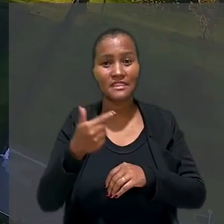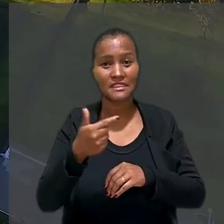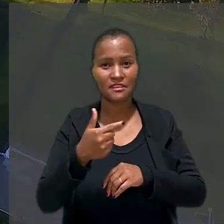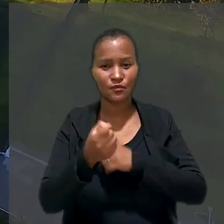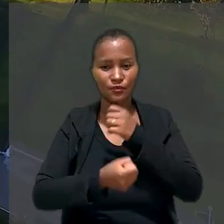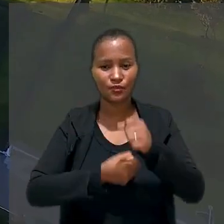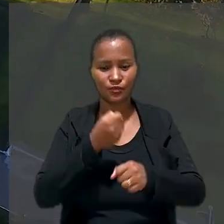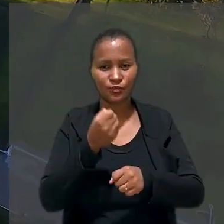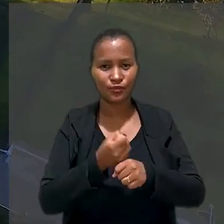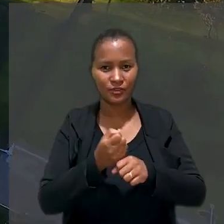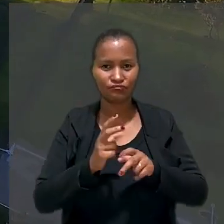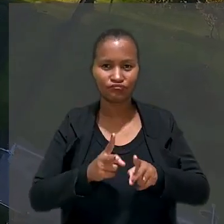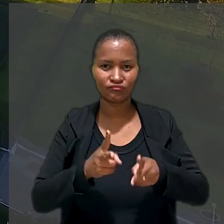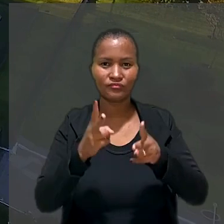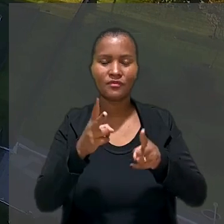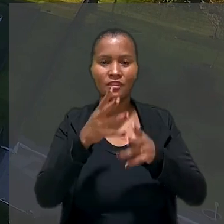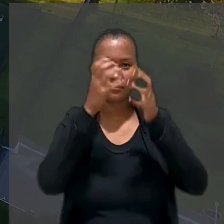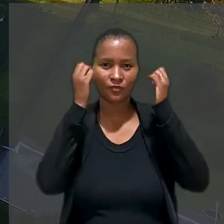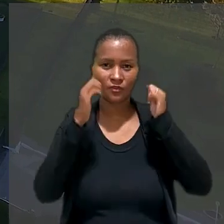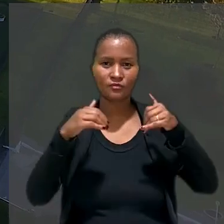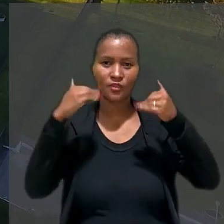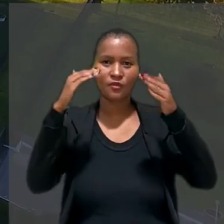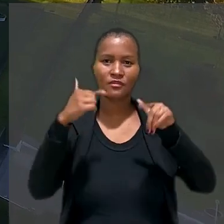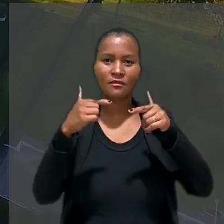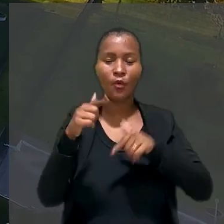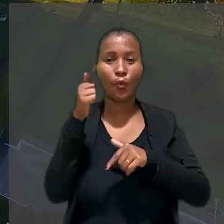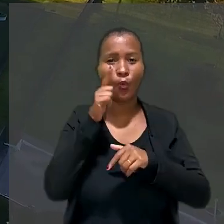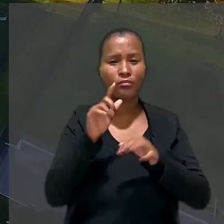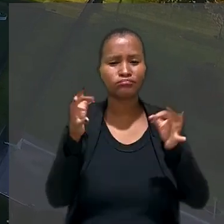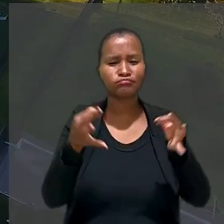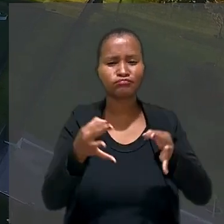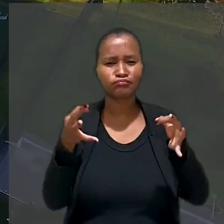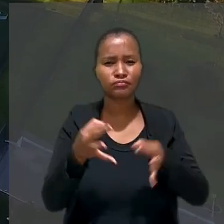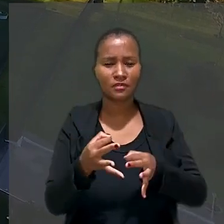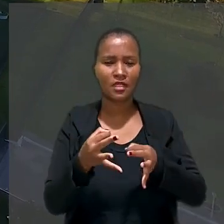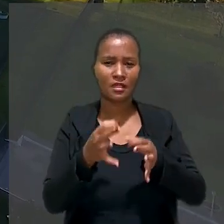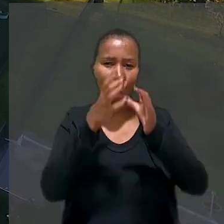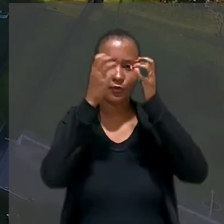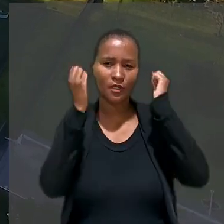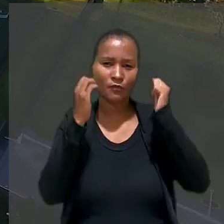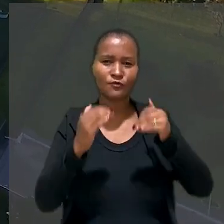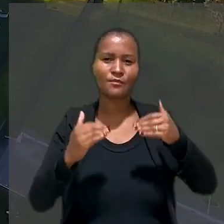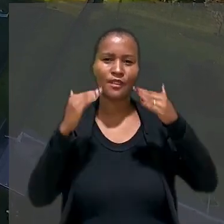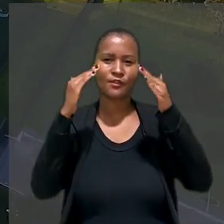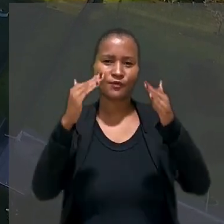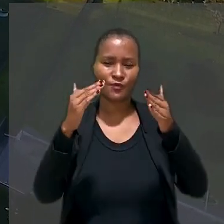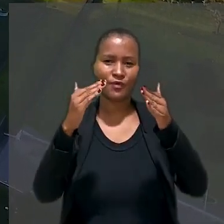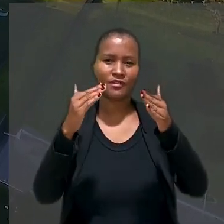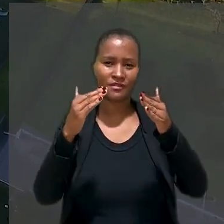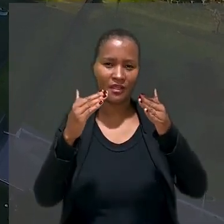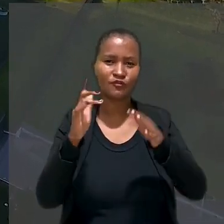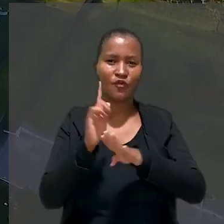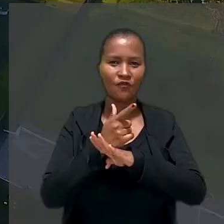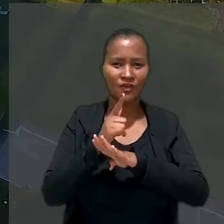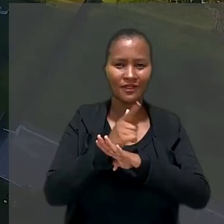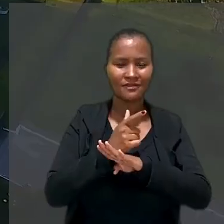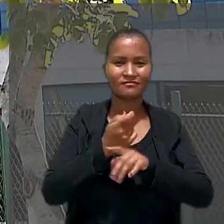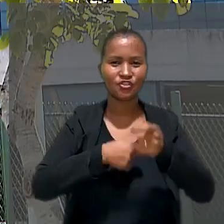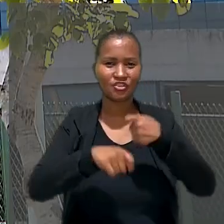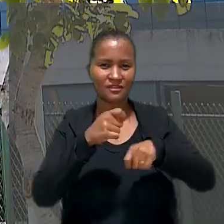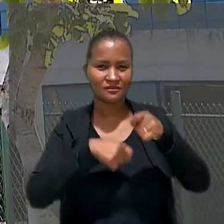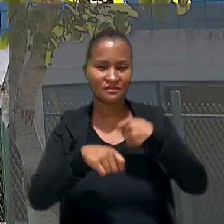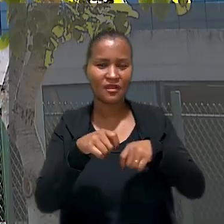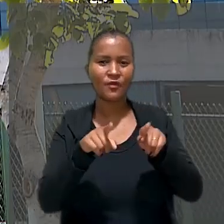Pelo segundo ano seguido, o Tribunal Superior do Trabalho alcançou o nível de excelência entre os tribunais superiores no Índice de